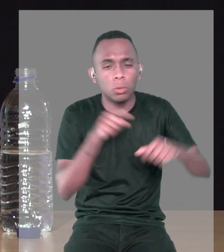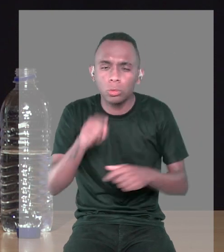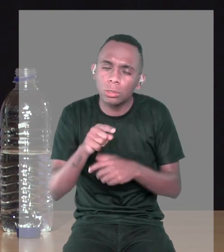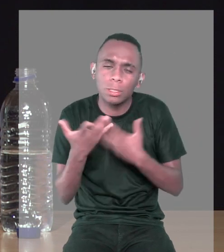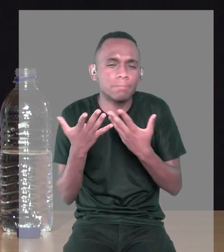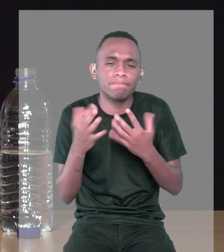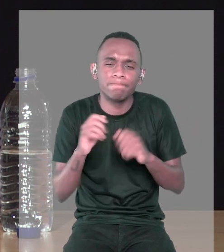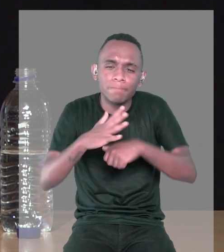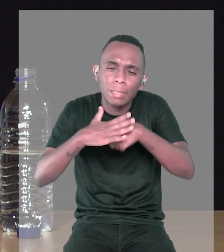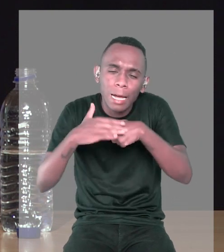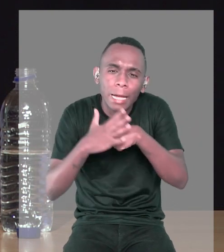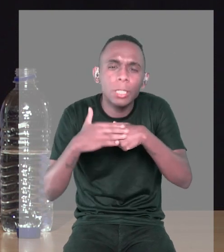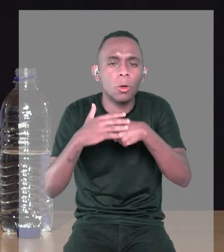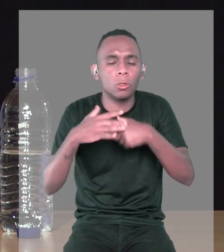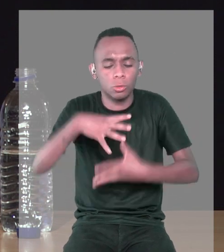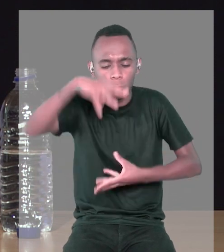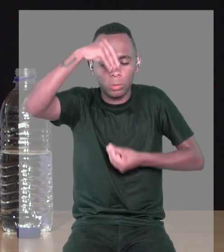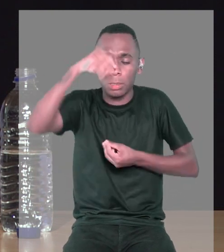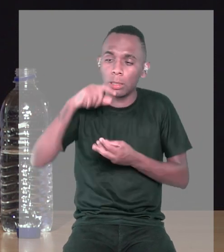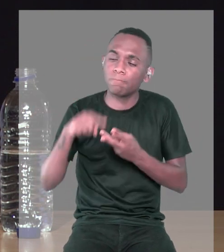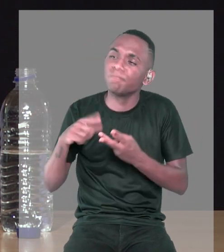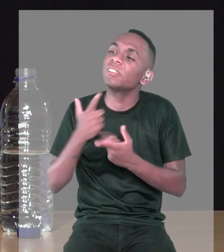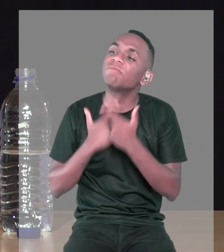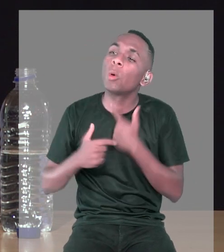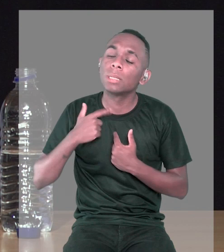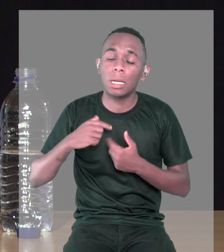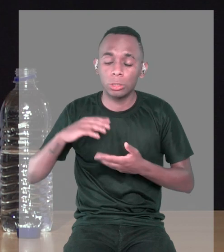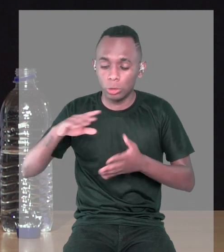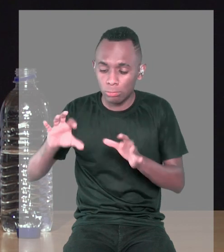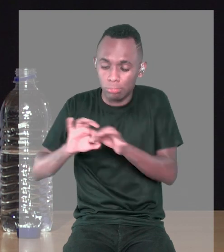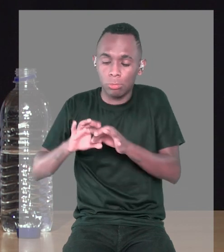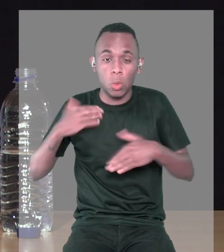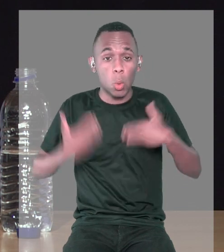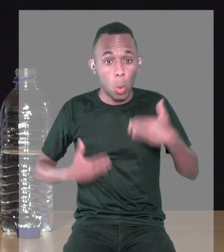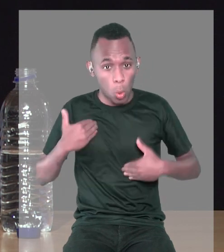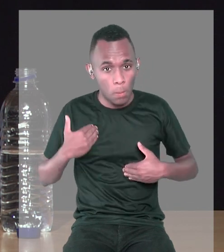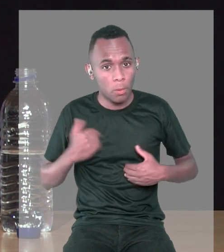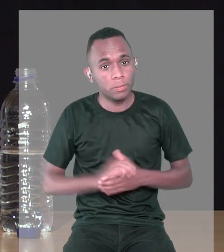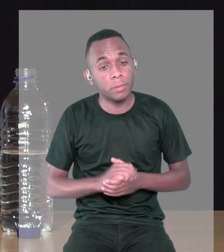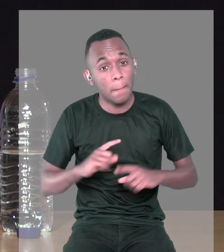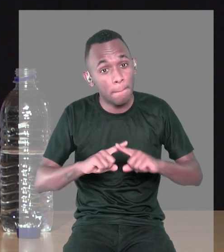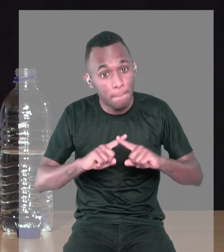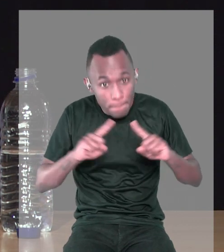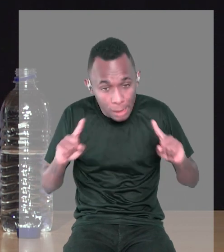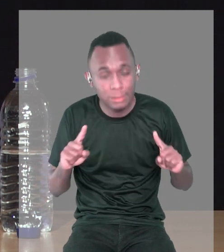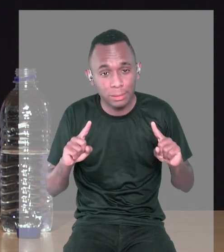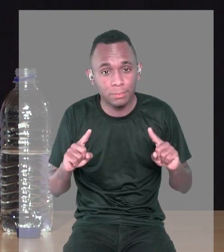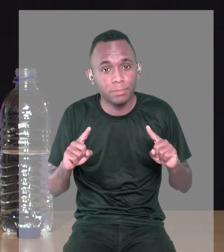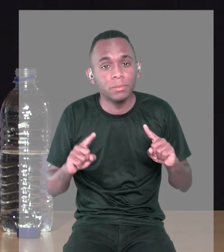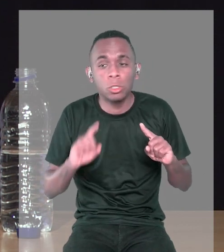mundo, graciosa no espírito, desejável no corpo. Nada disso,